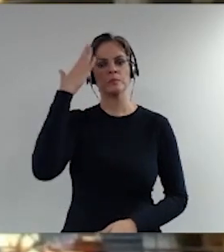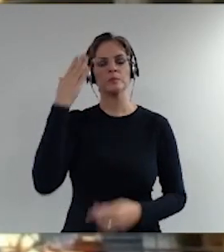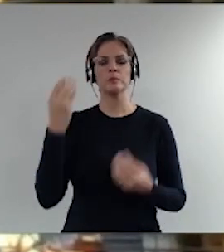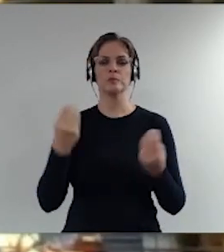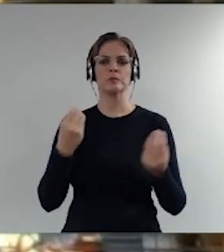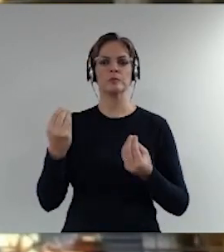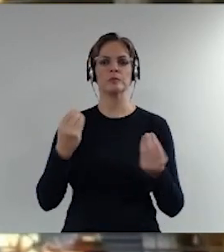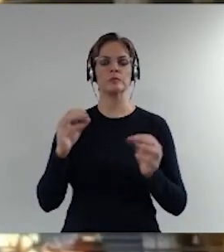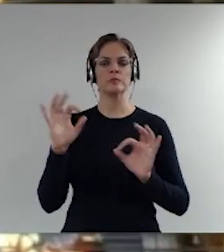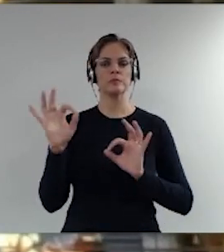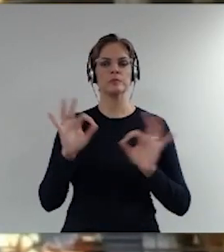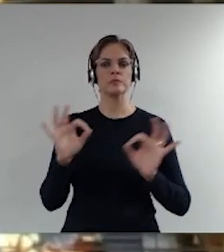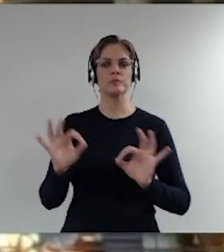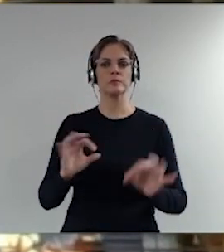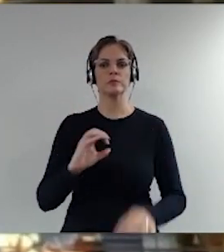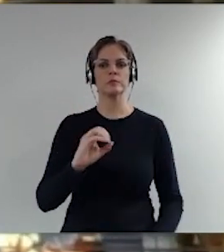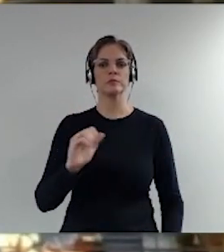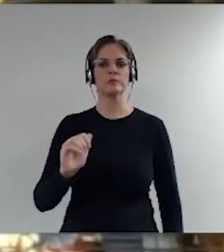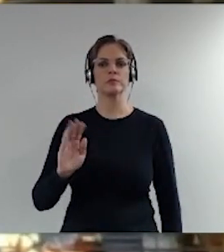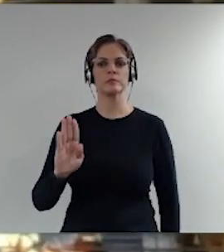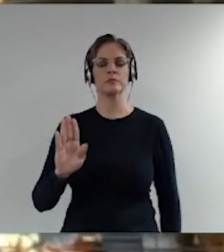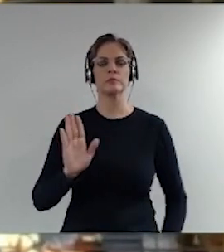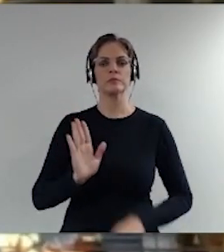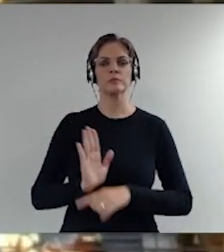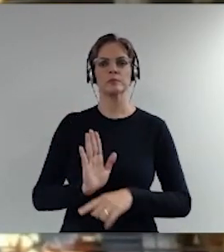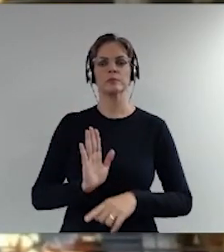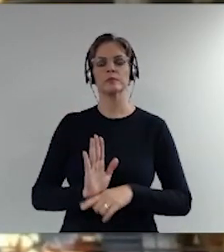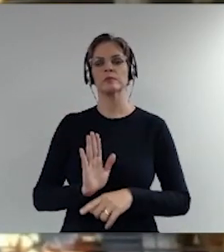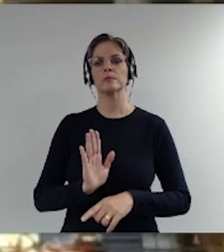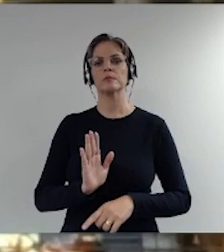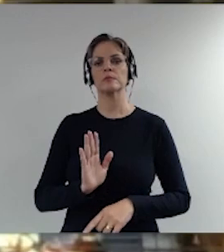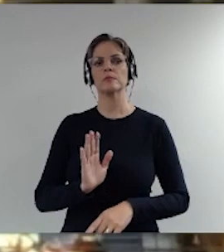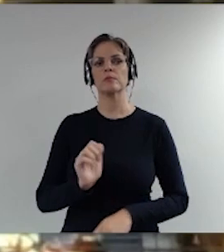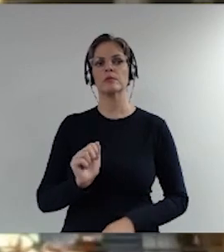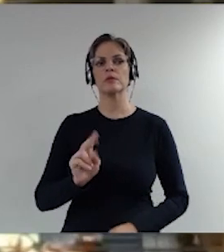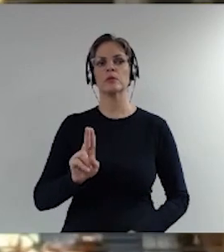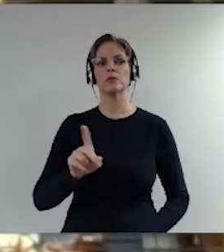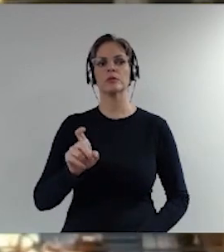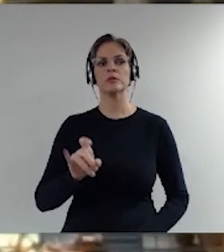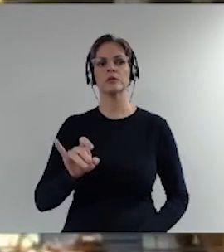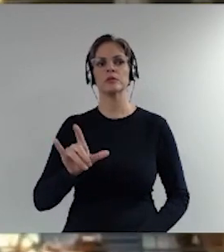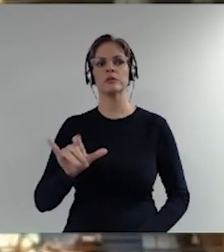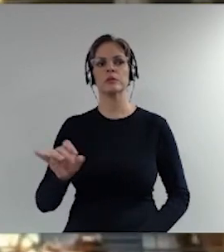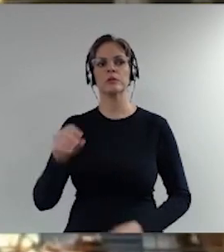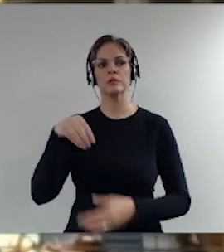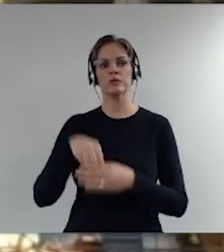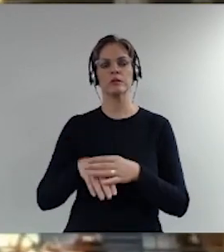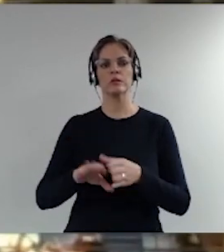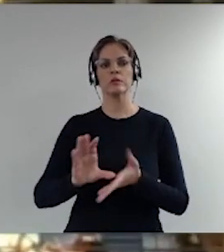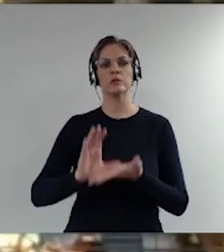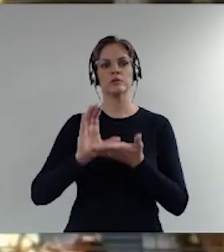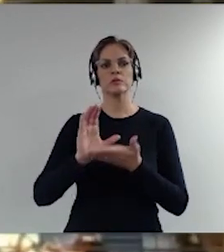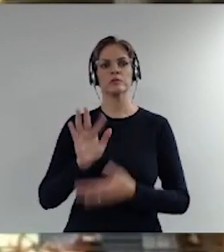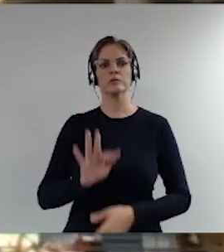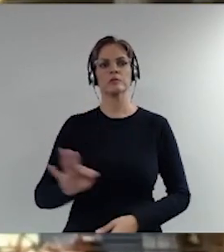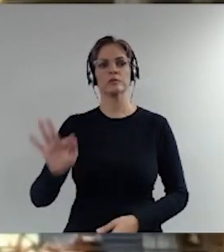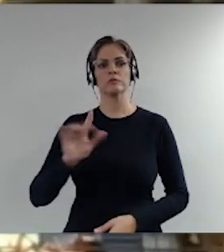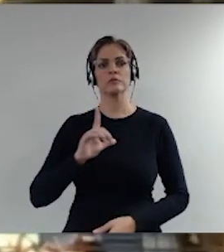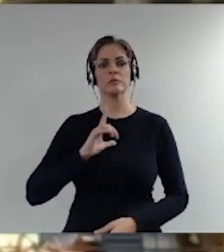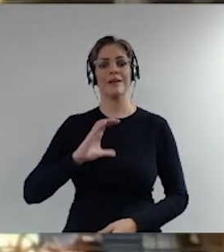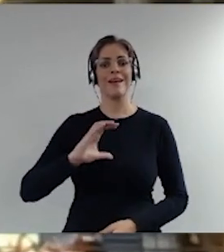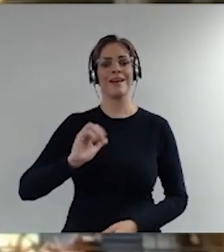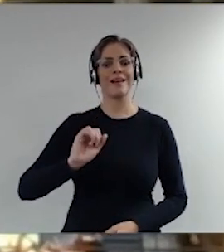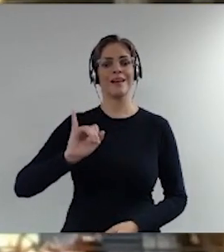estruturação do sistema OAB de auxílios, inclusive dentro do Conselho Federal. Nós temos as caixas de assistência, que